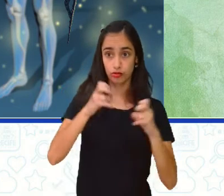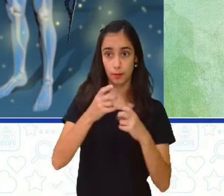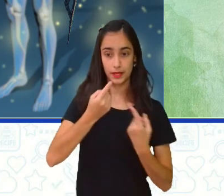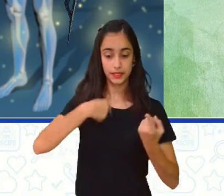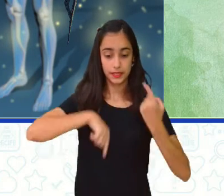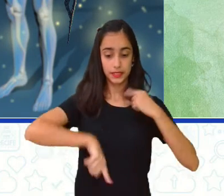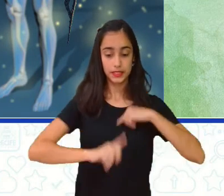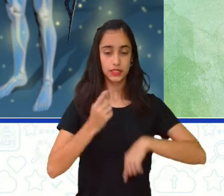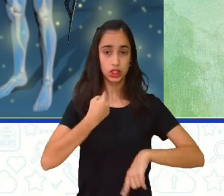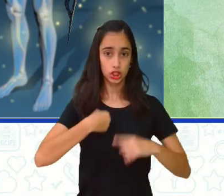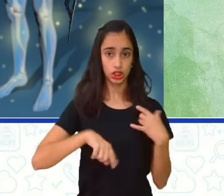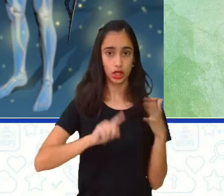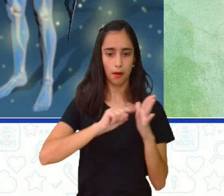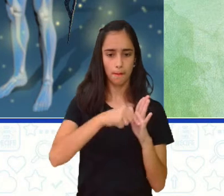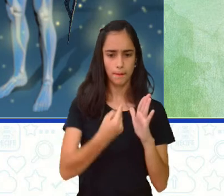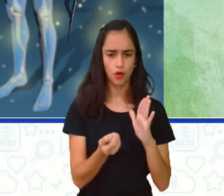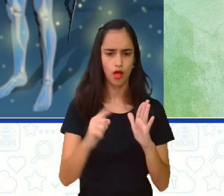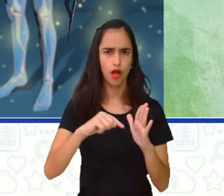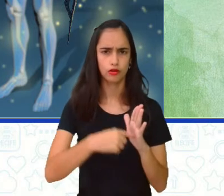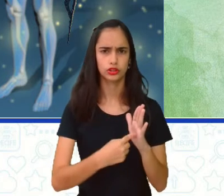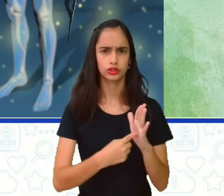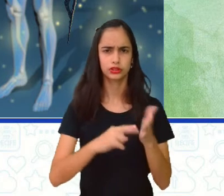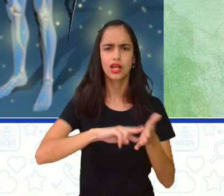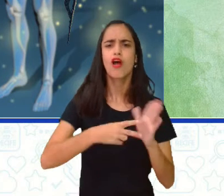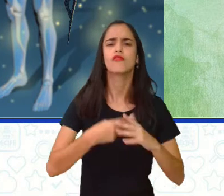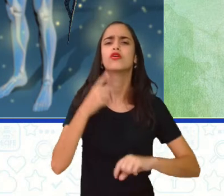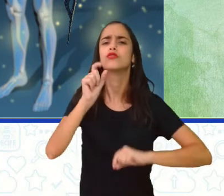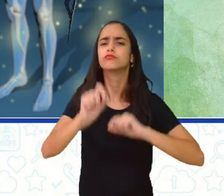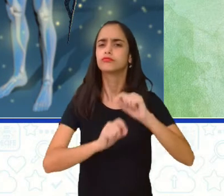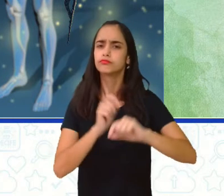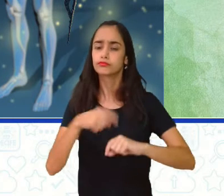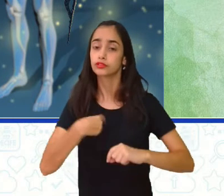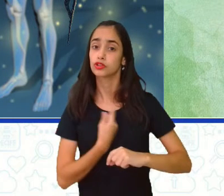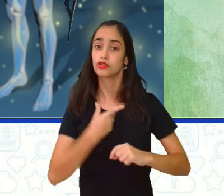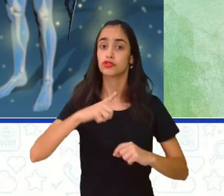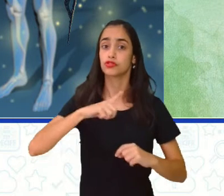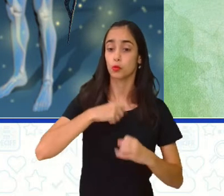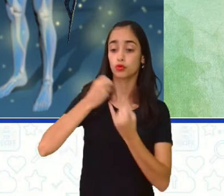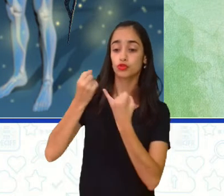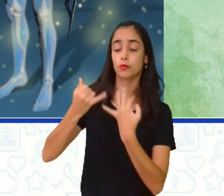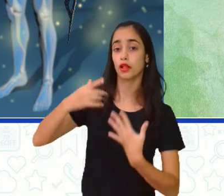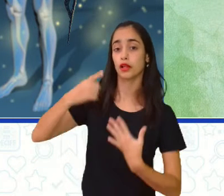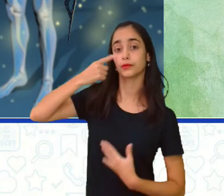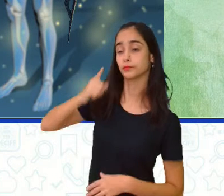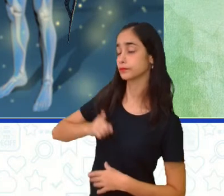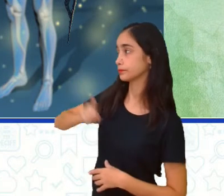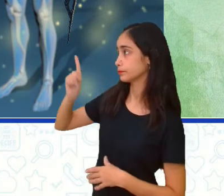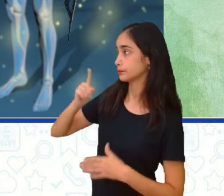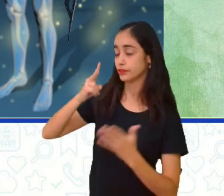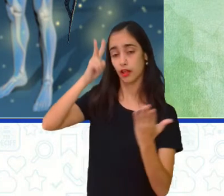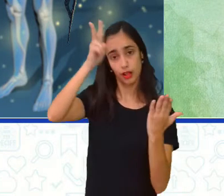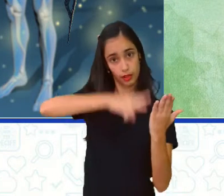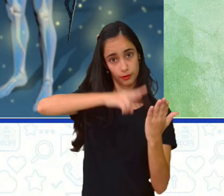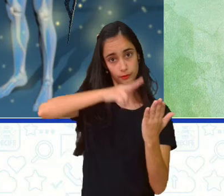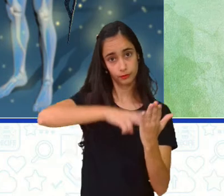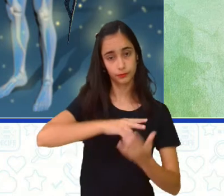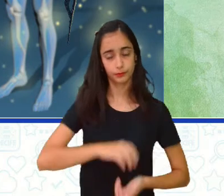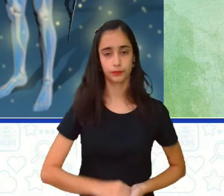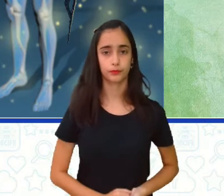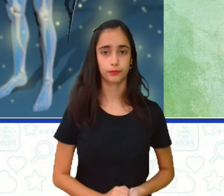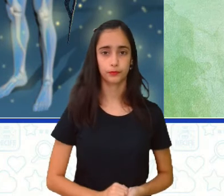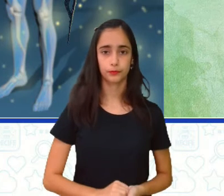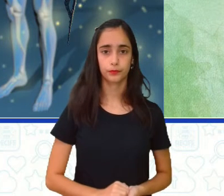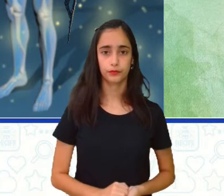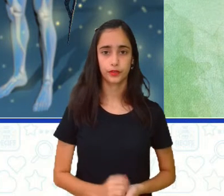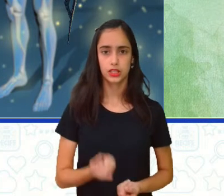que é um sistema imunológico? E aí nós temos uma definição. Vamos ler comigo?